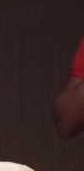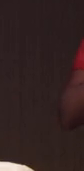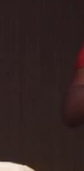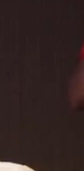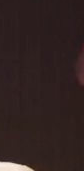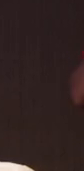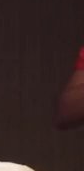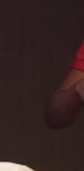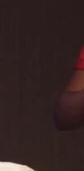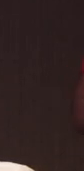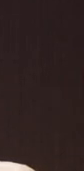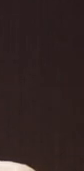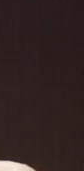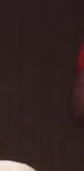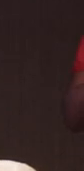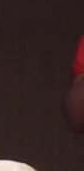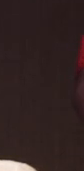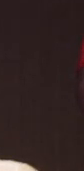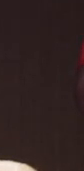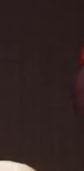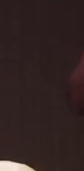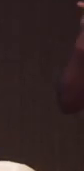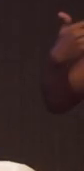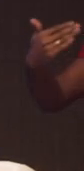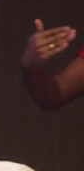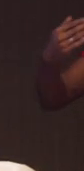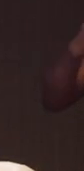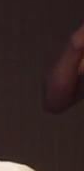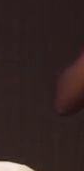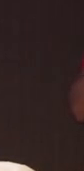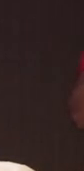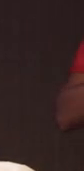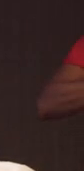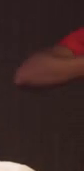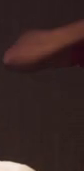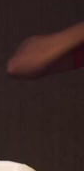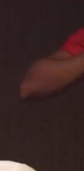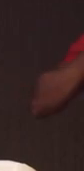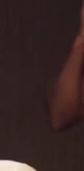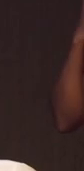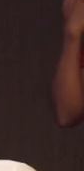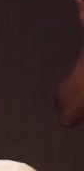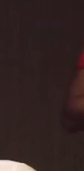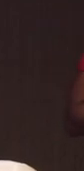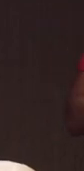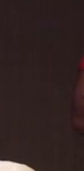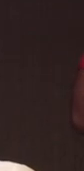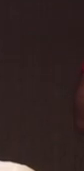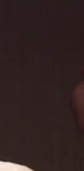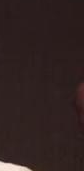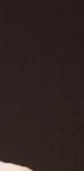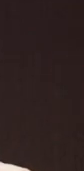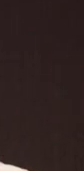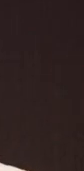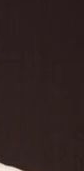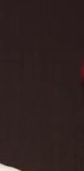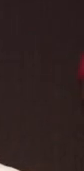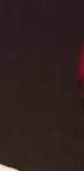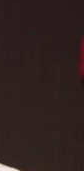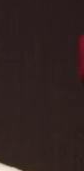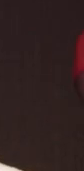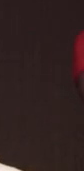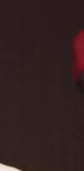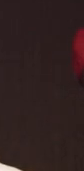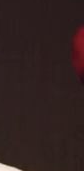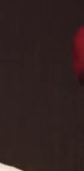eu sou do PT, a minha bandeira é vermelha, eu sou do PT, eu tenho orgulho da minha história e a nossa história, o nosso partido é que mudou esse país